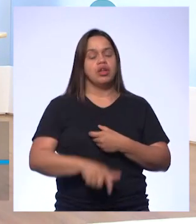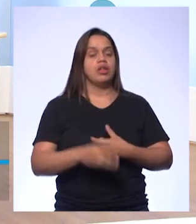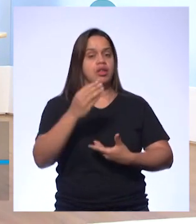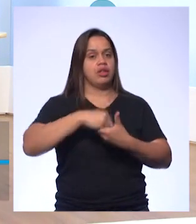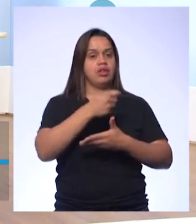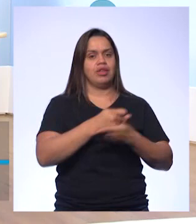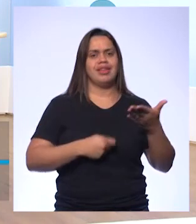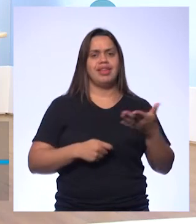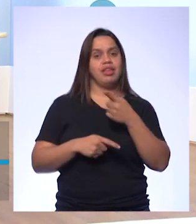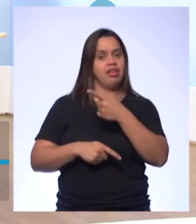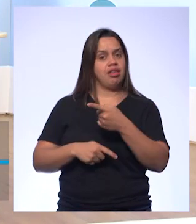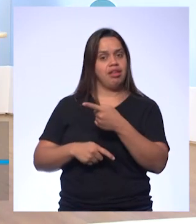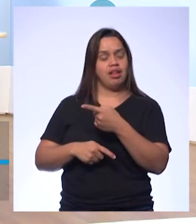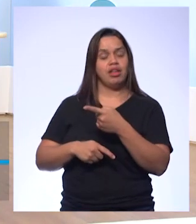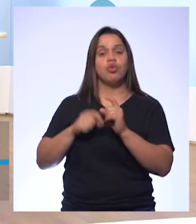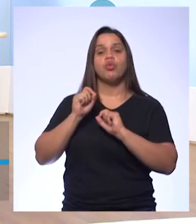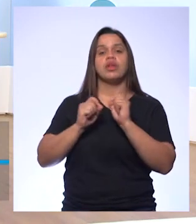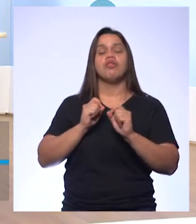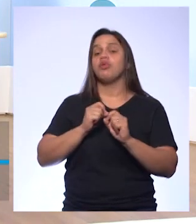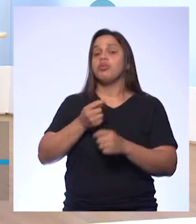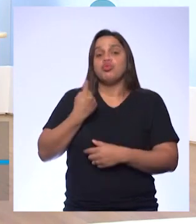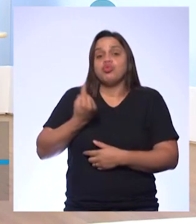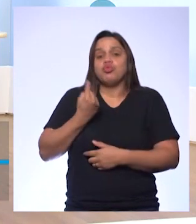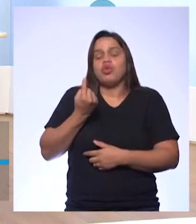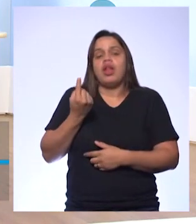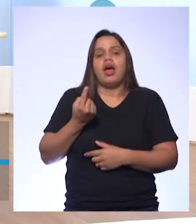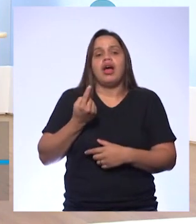muito isolado. Foi muito